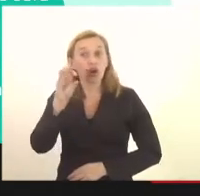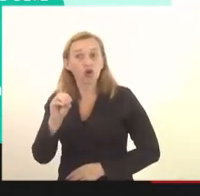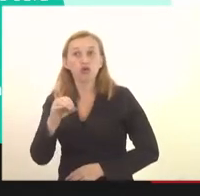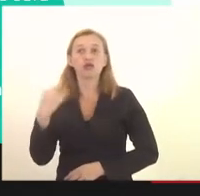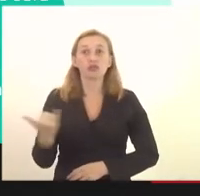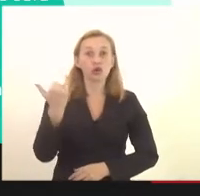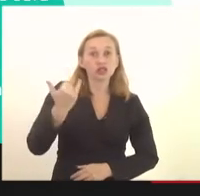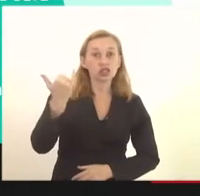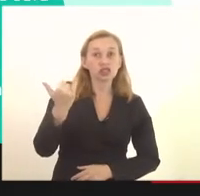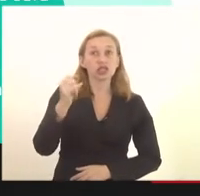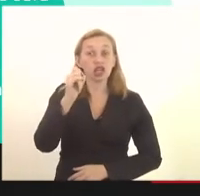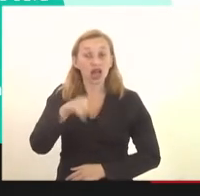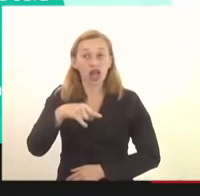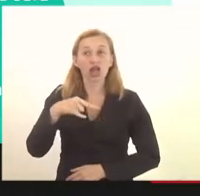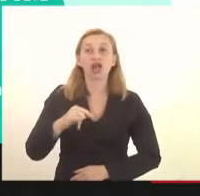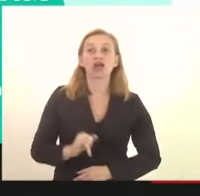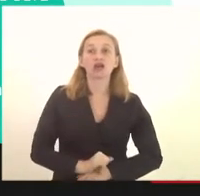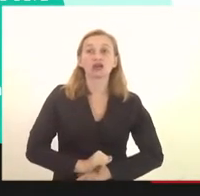que é o bloco